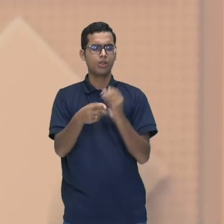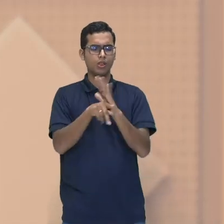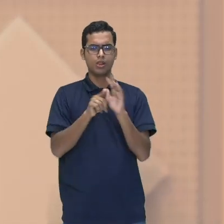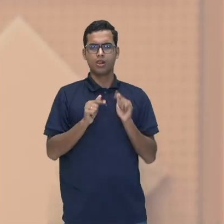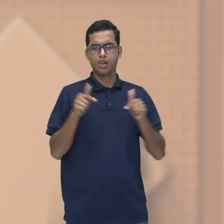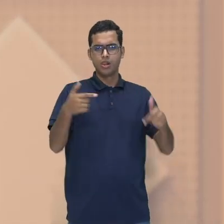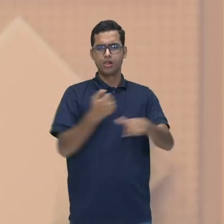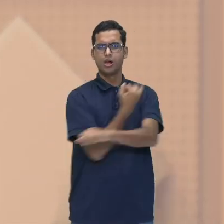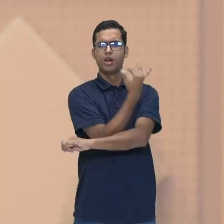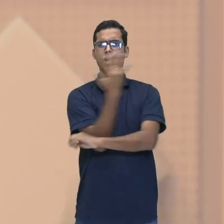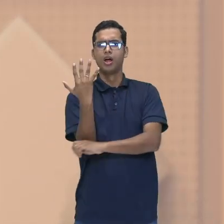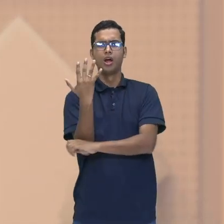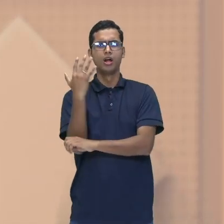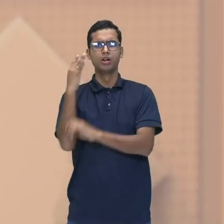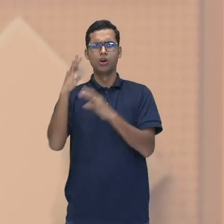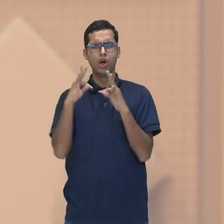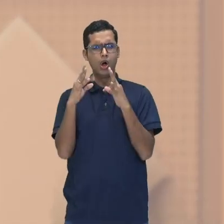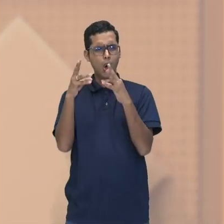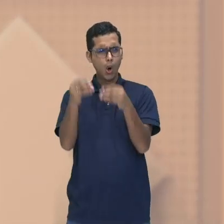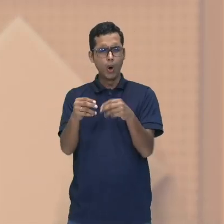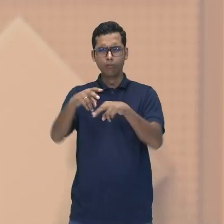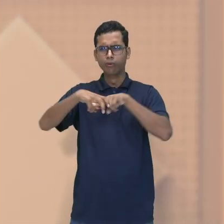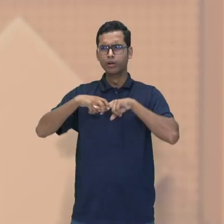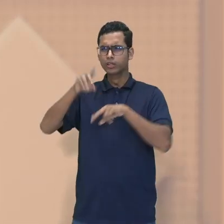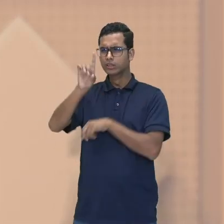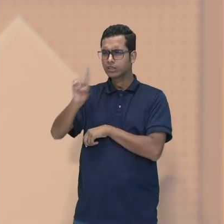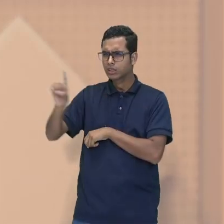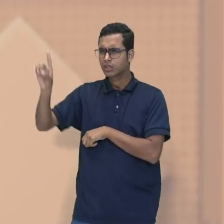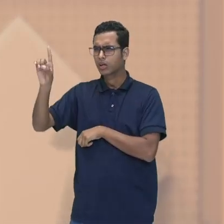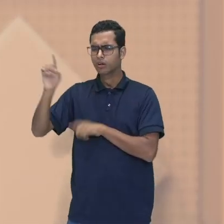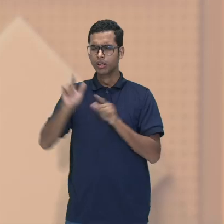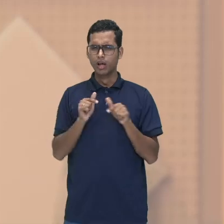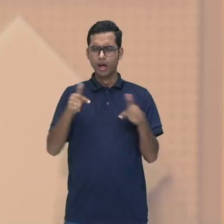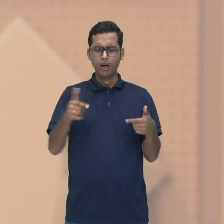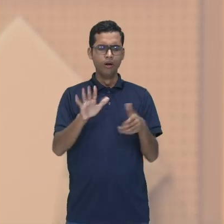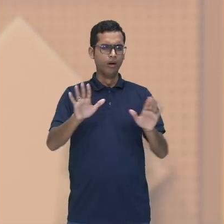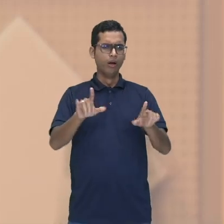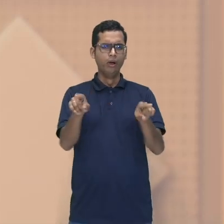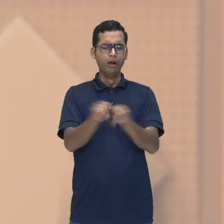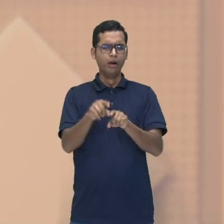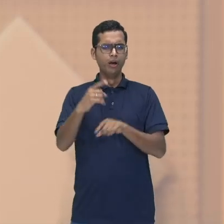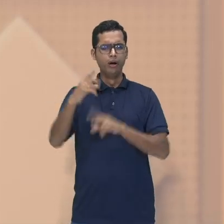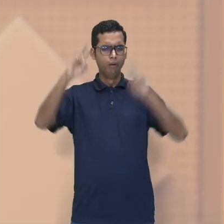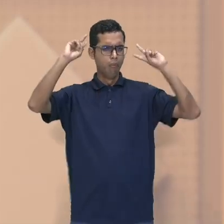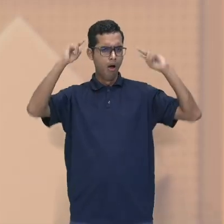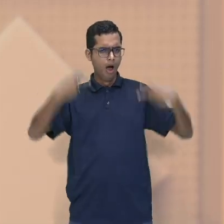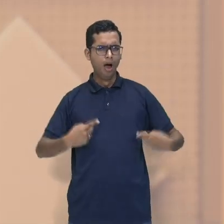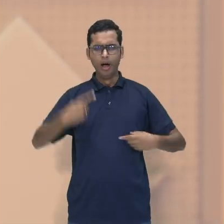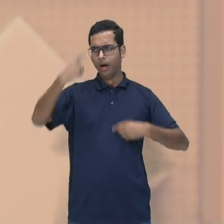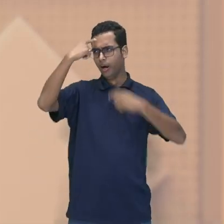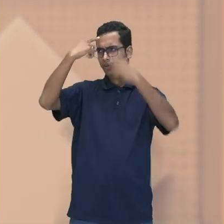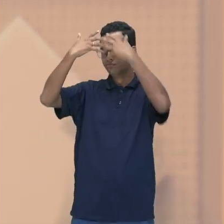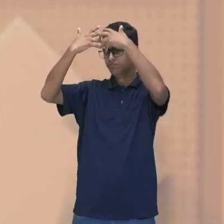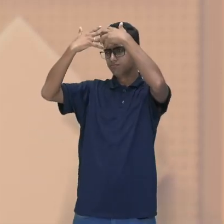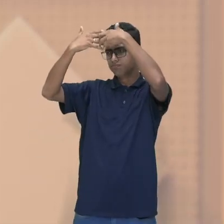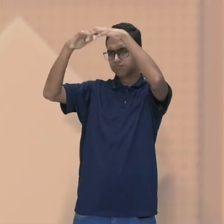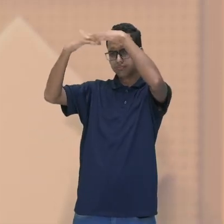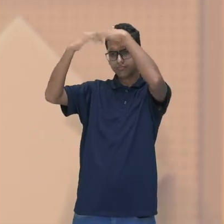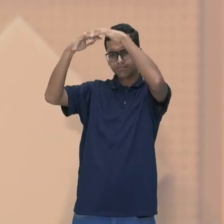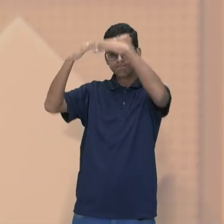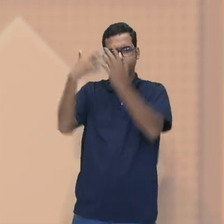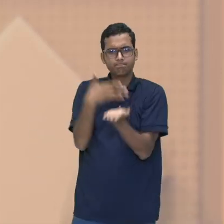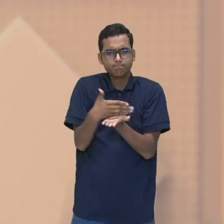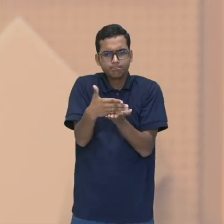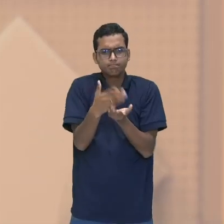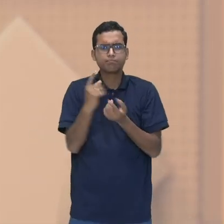tudo atribuído à ação divina. O ser humano, capaz de pensar e capaz de ter um raciocínio lógico, ele vai começar